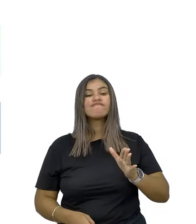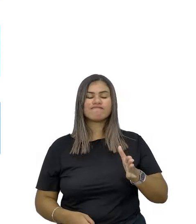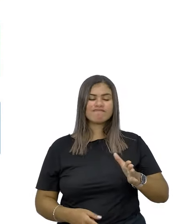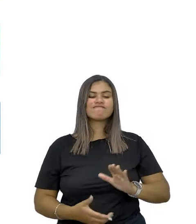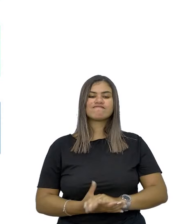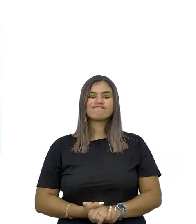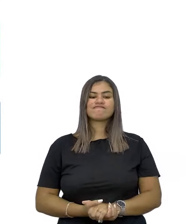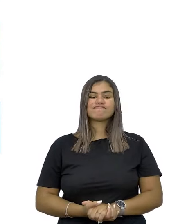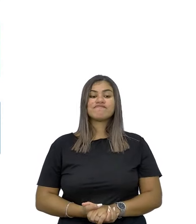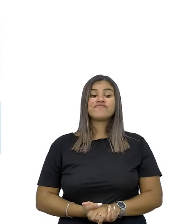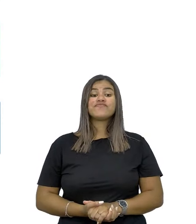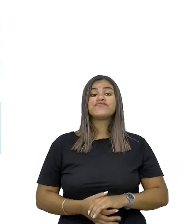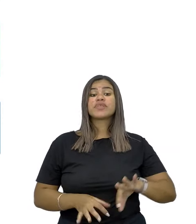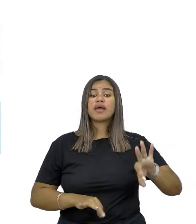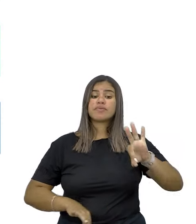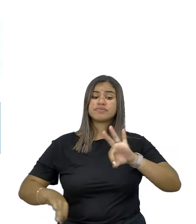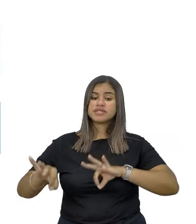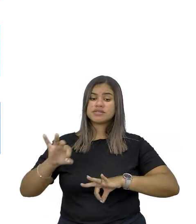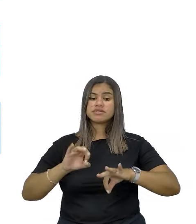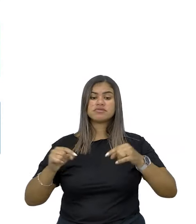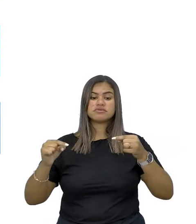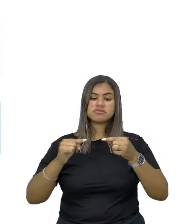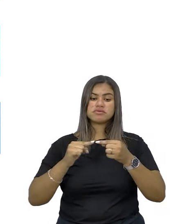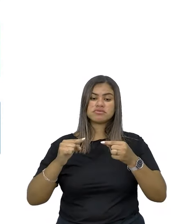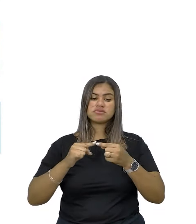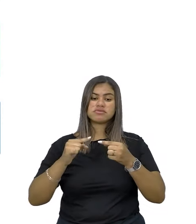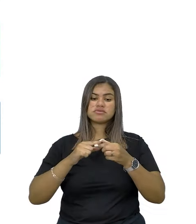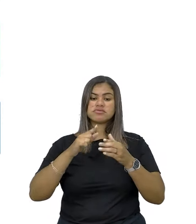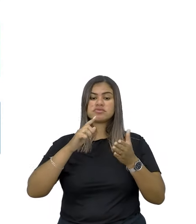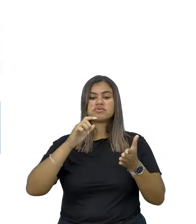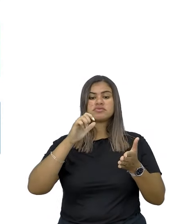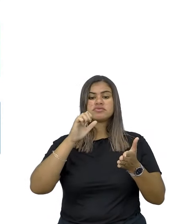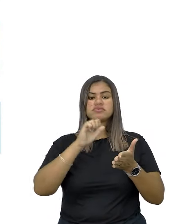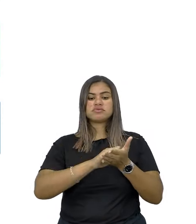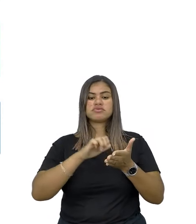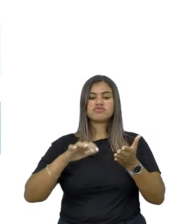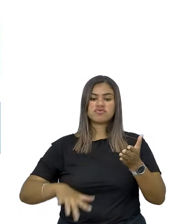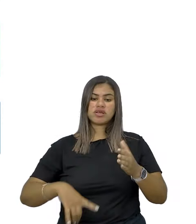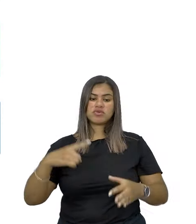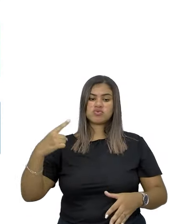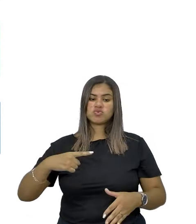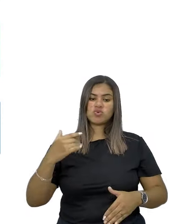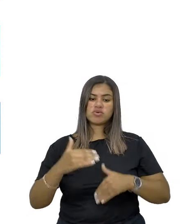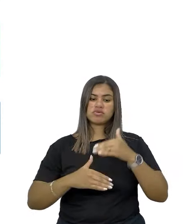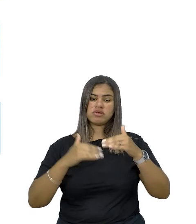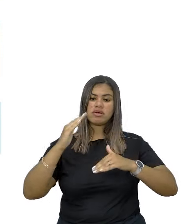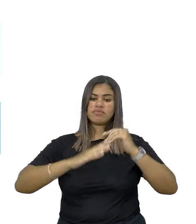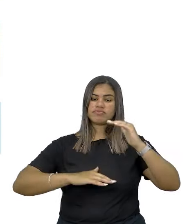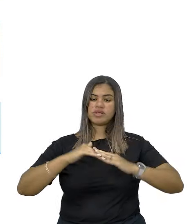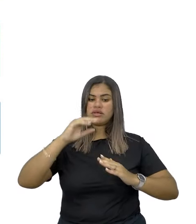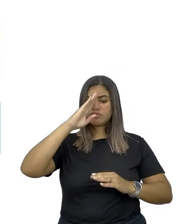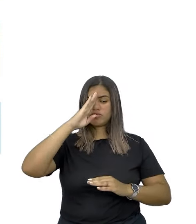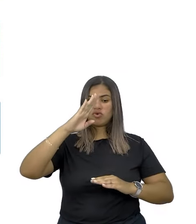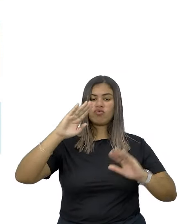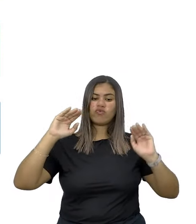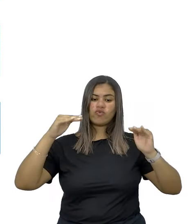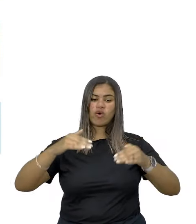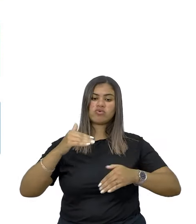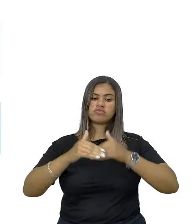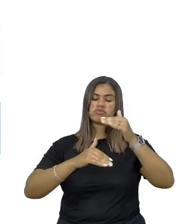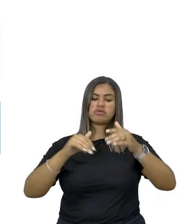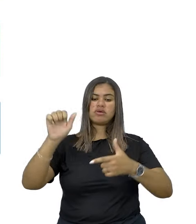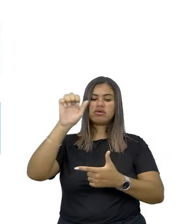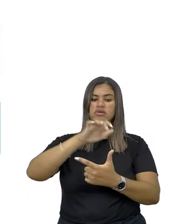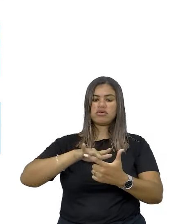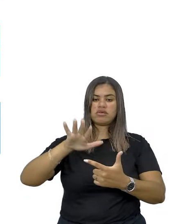conhecimento. Planejar e aplicar a aplicação da sequência de atividade 1 para desenvolver as habilidades essenciais com foco no